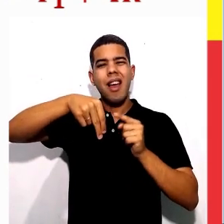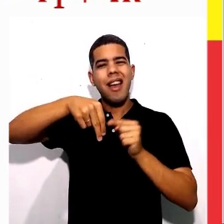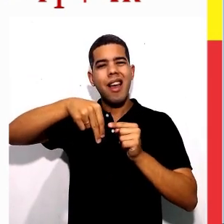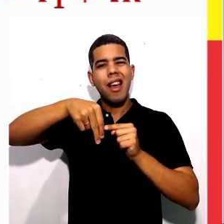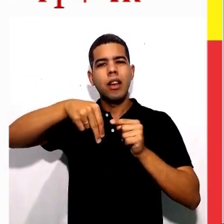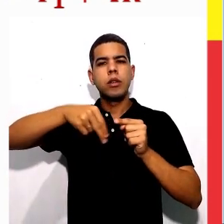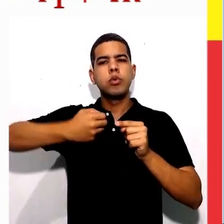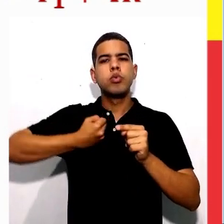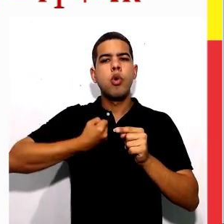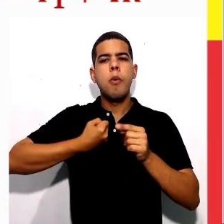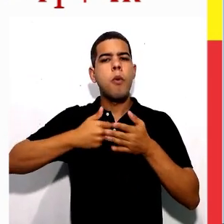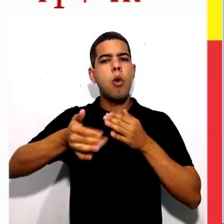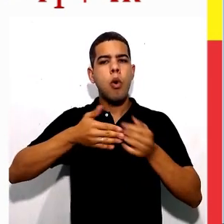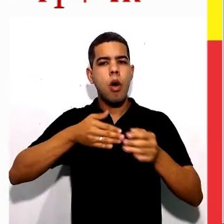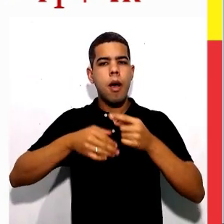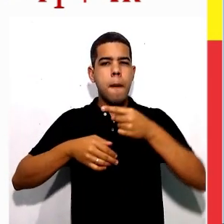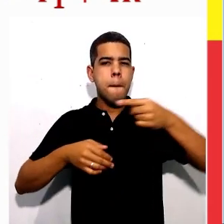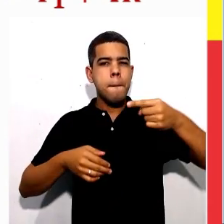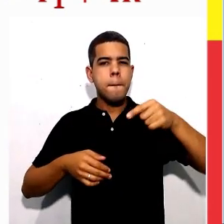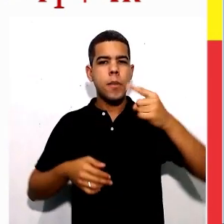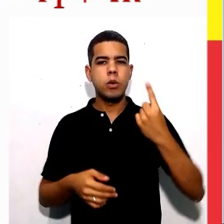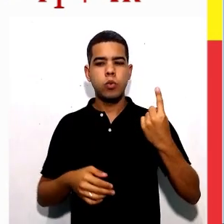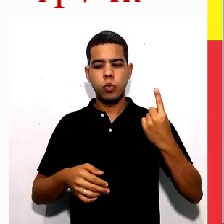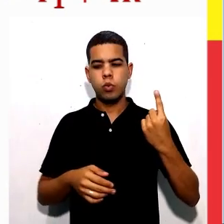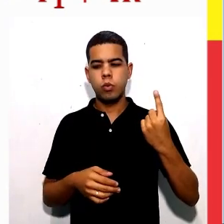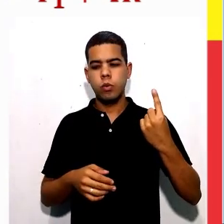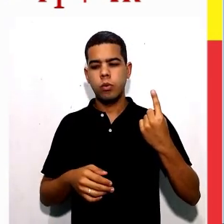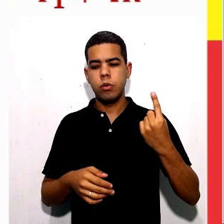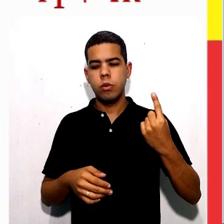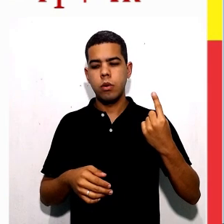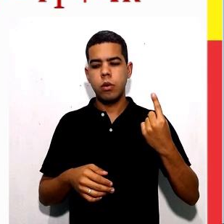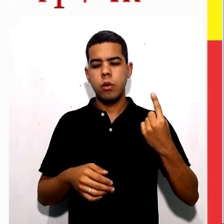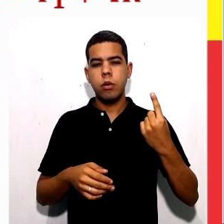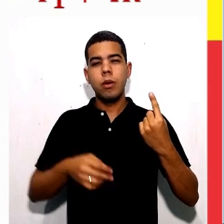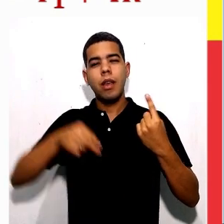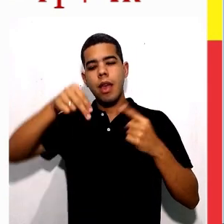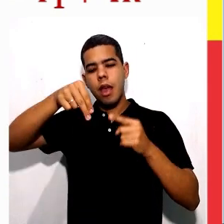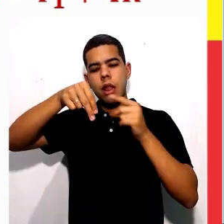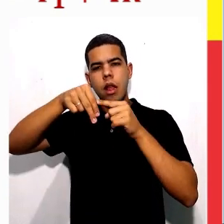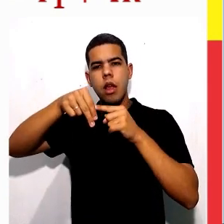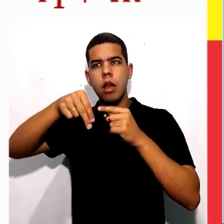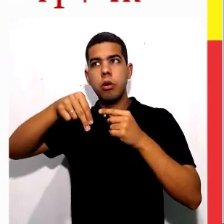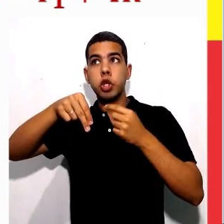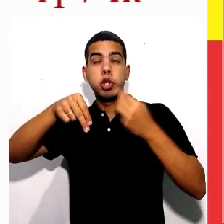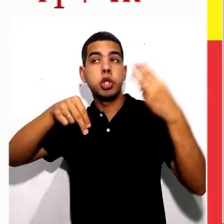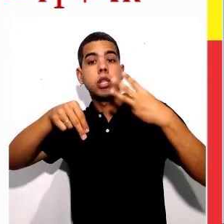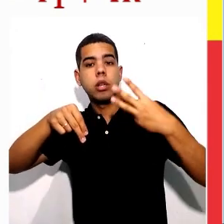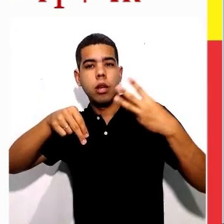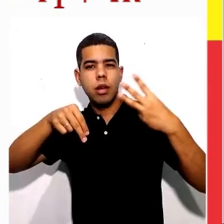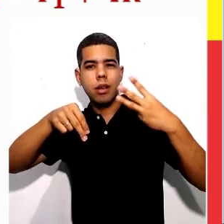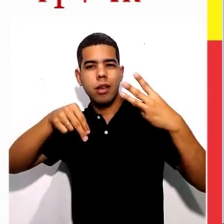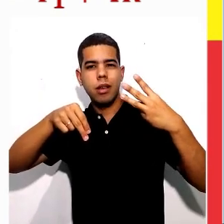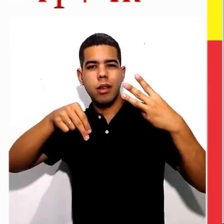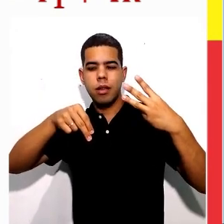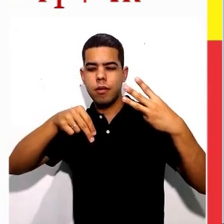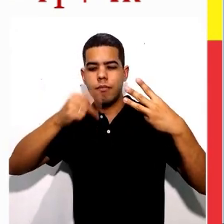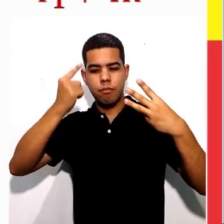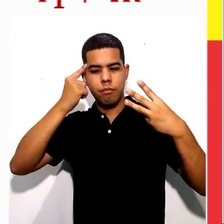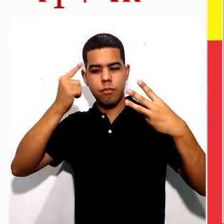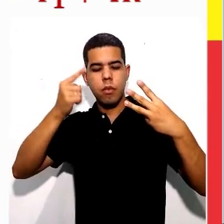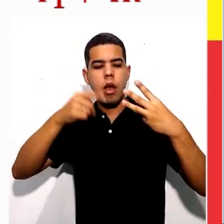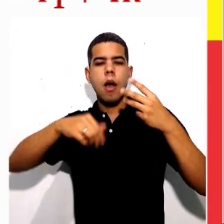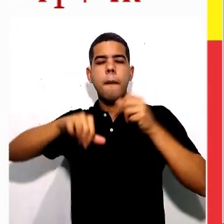tenho Fn, menos 1. Se n, a posição dela for a terceira, vai ser F3 é igual